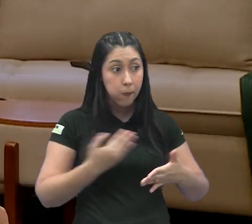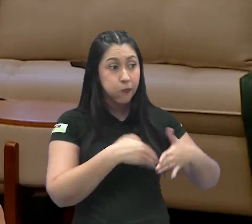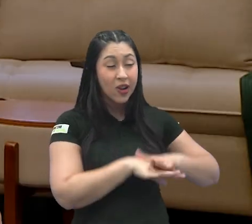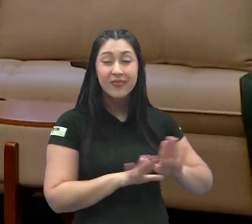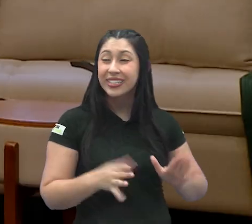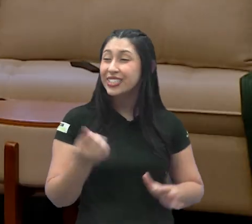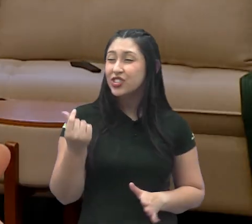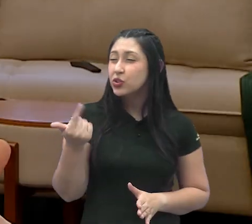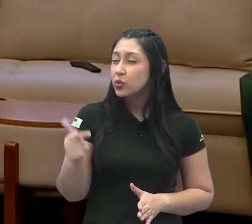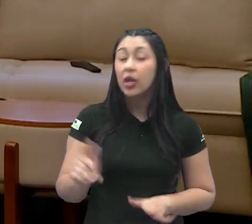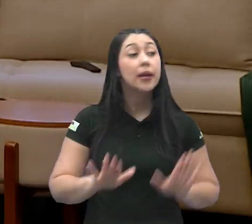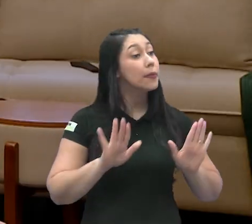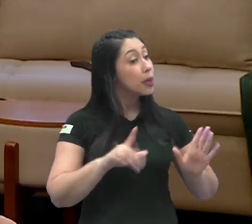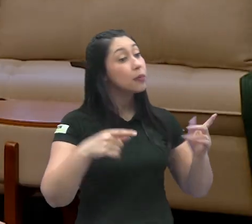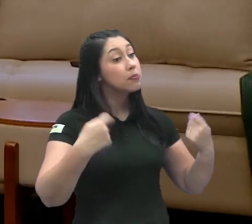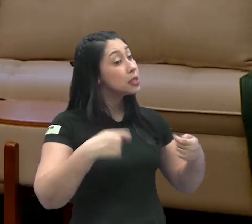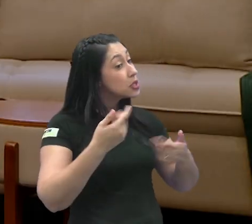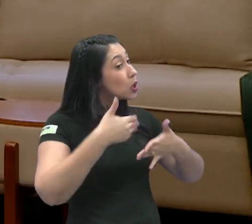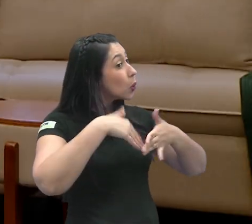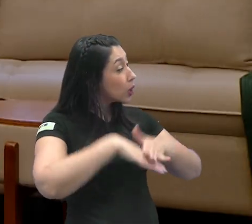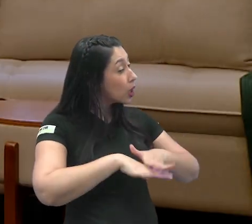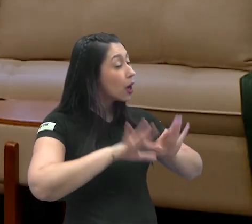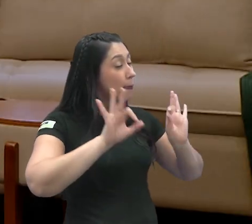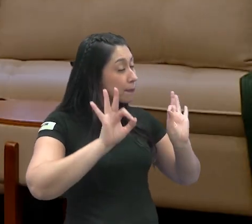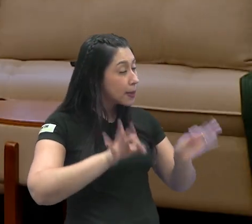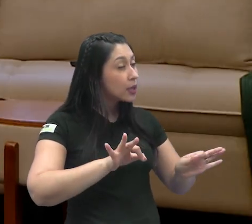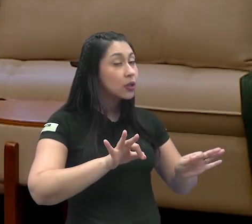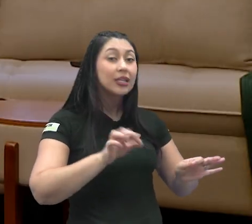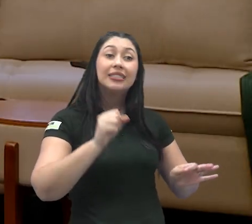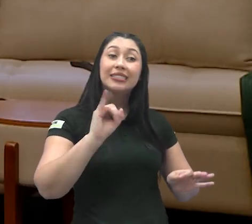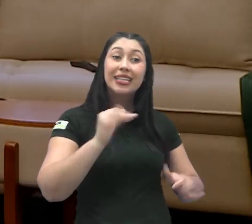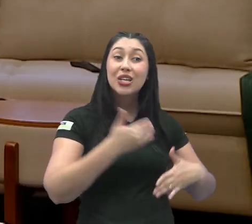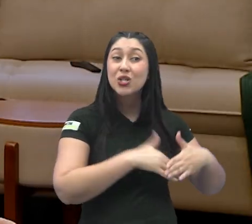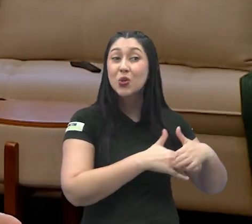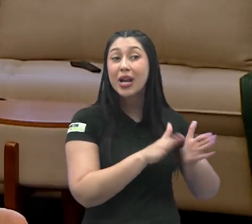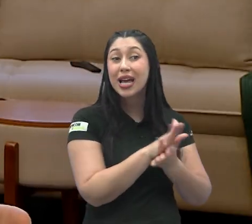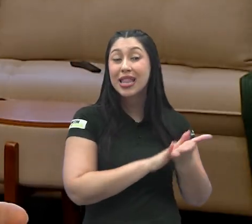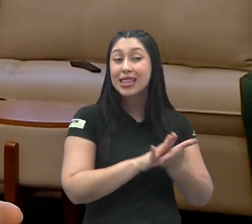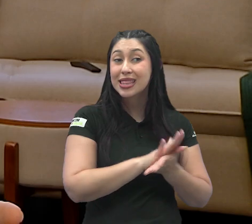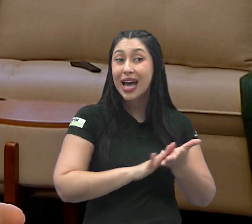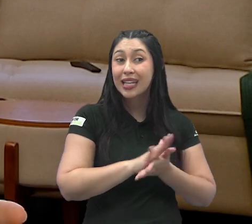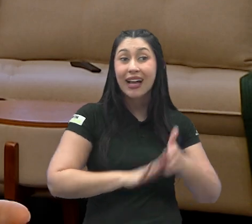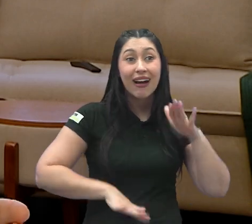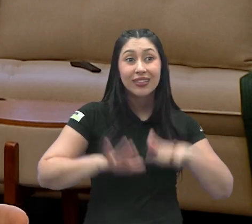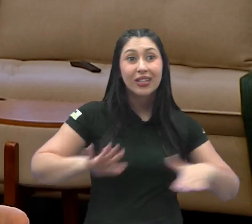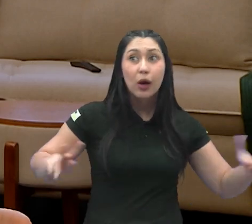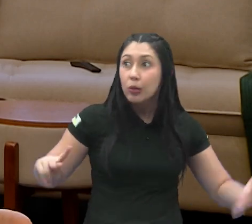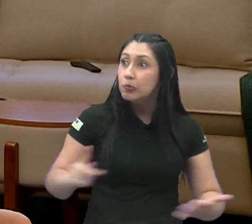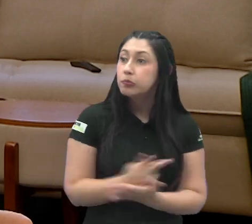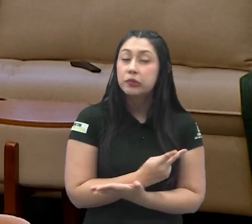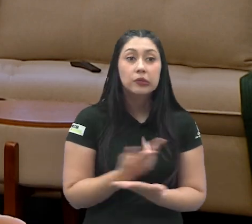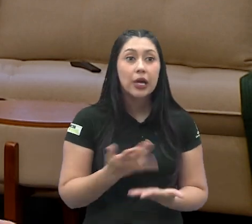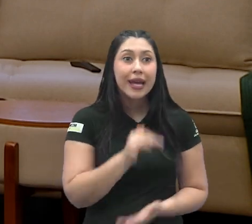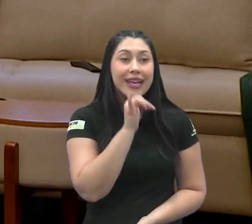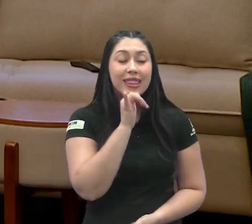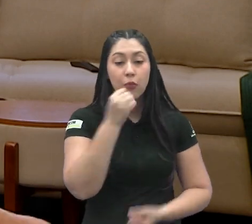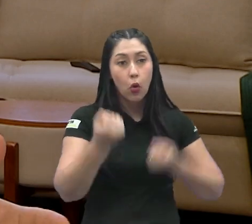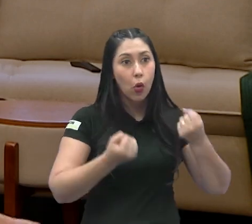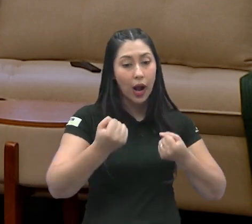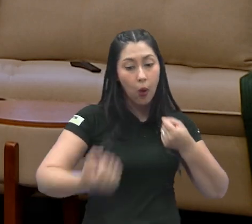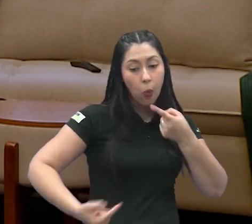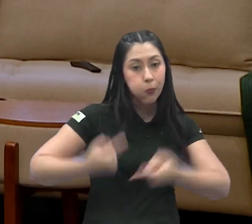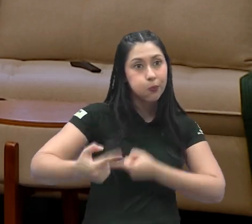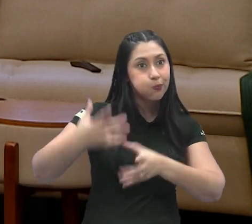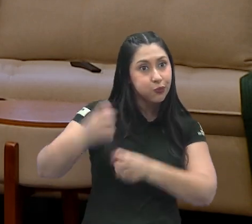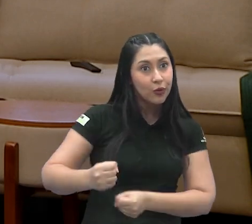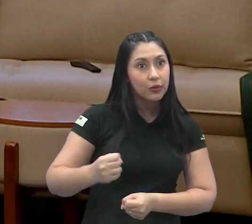guardar. Pô, mas não tem a grana, não, mas precisa guardar, que é teu fundo de reserva. Porque se você não faz fundo de reserva, vem um imprevisto, furou o pneu